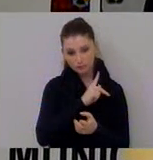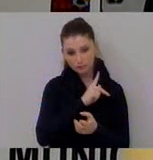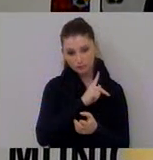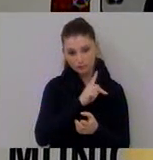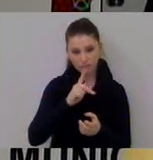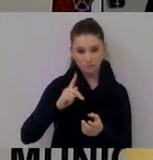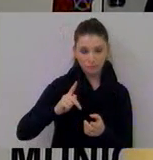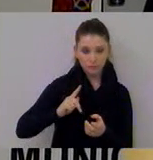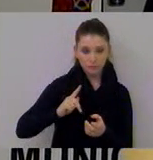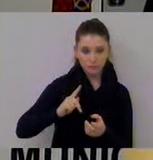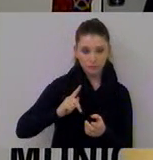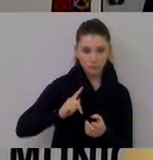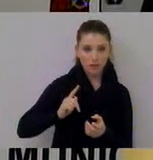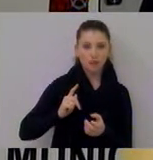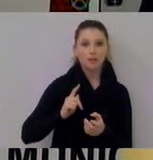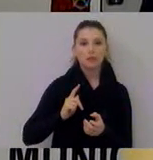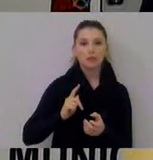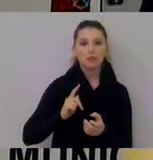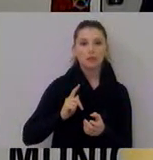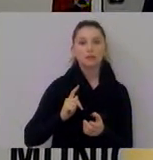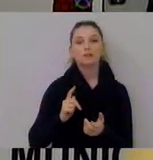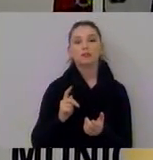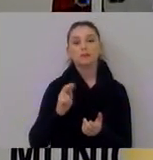senhores vereadores,